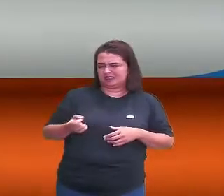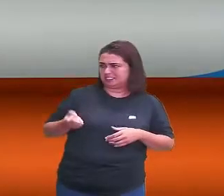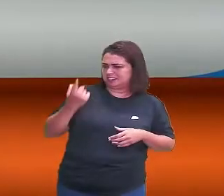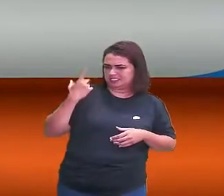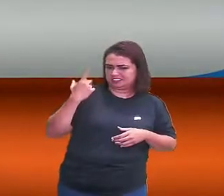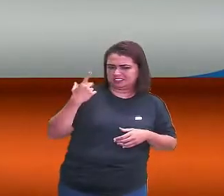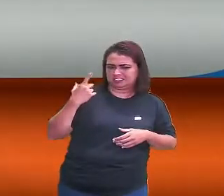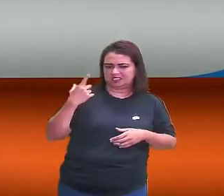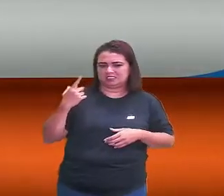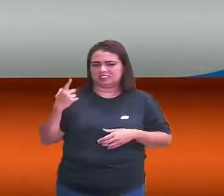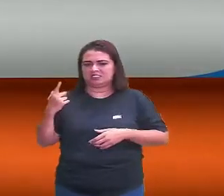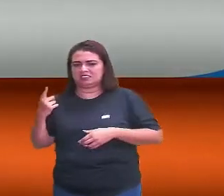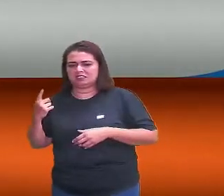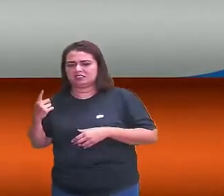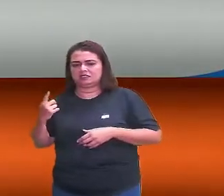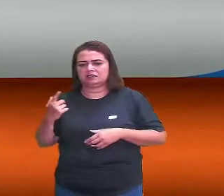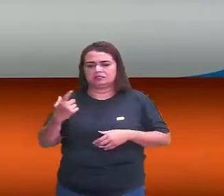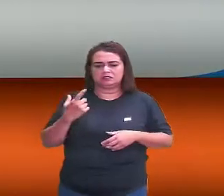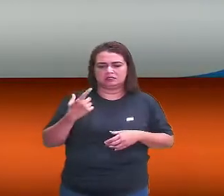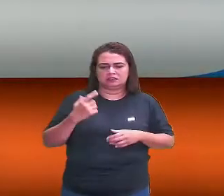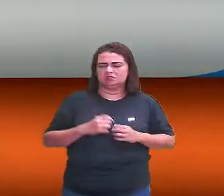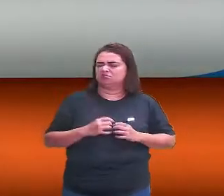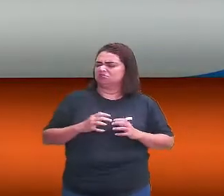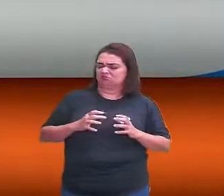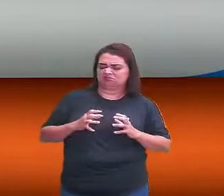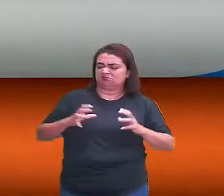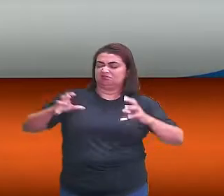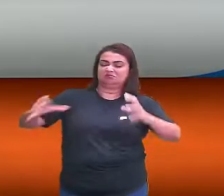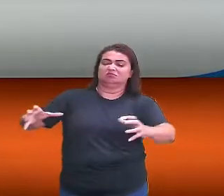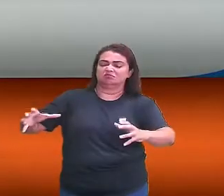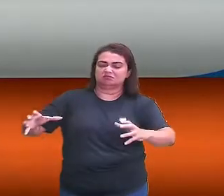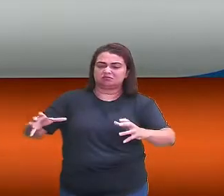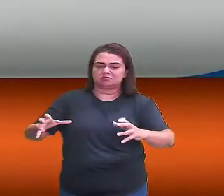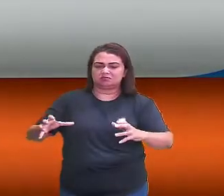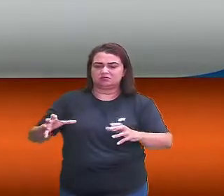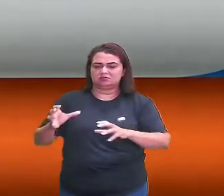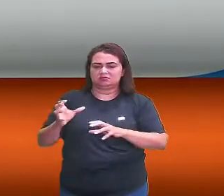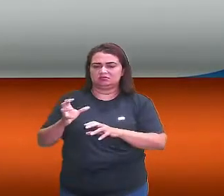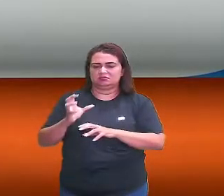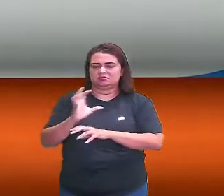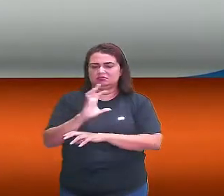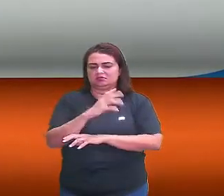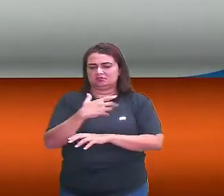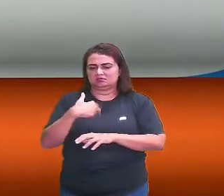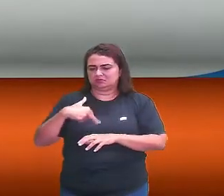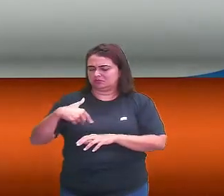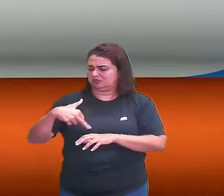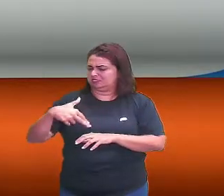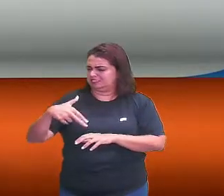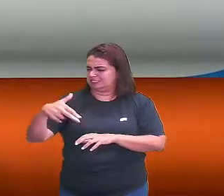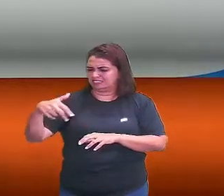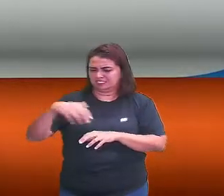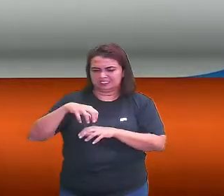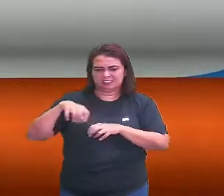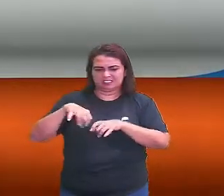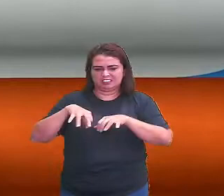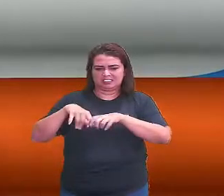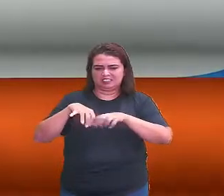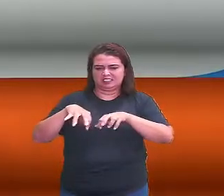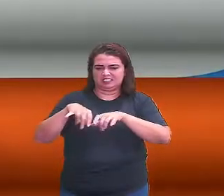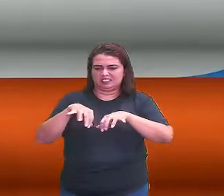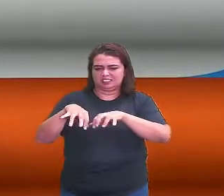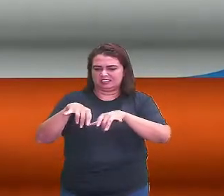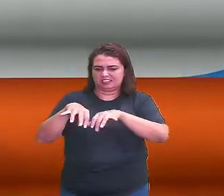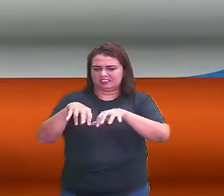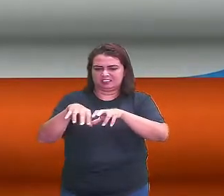estranho isso. Aí soltou. E o arbusto saiu correndo. O arbusto